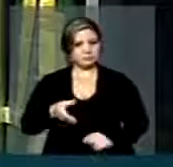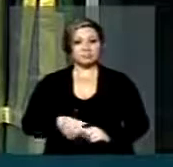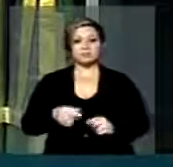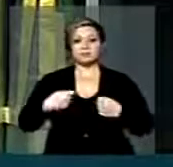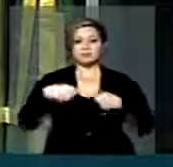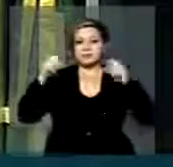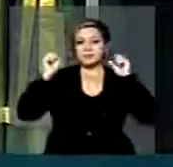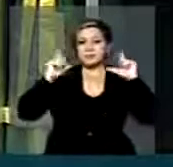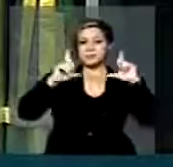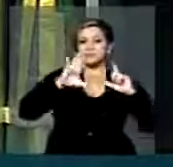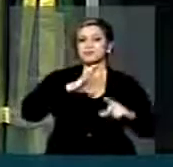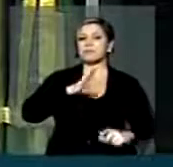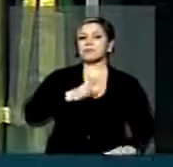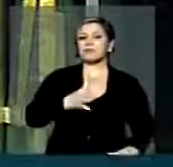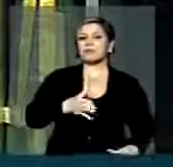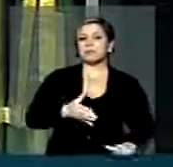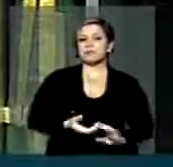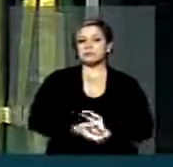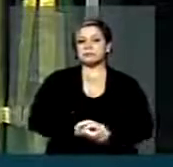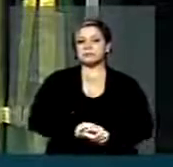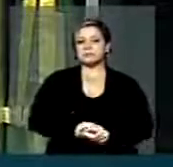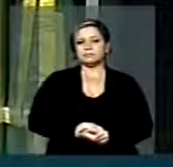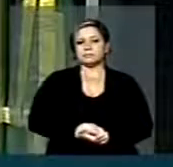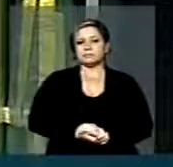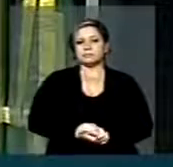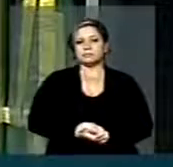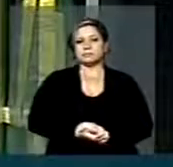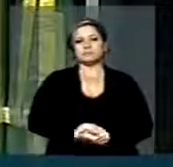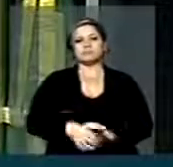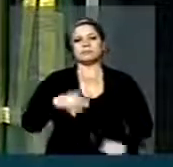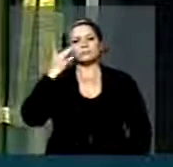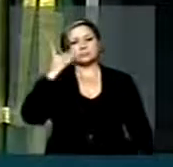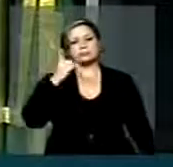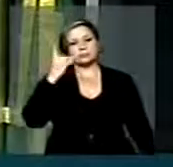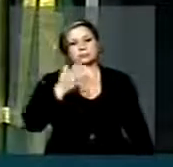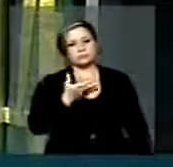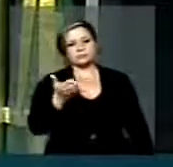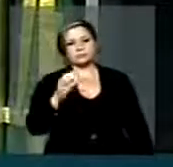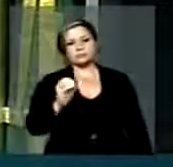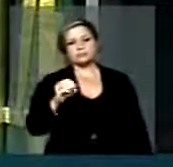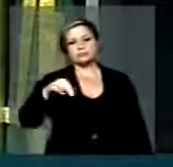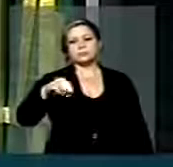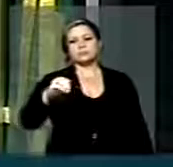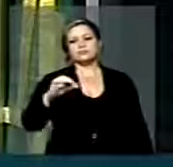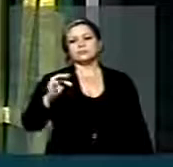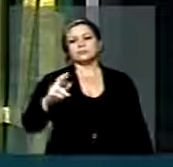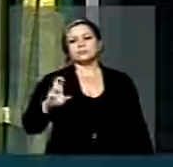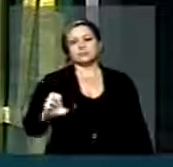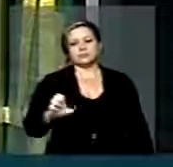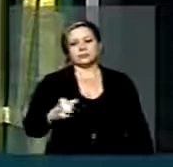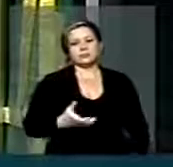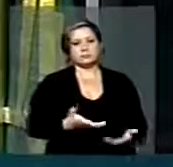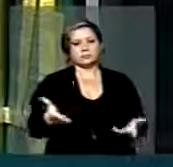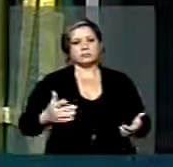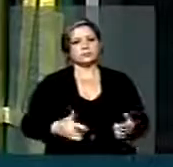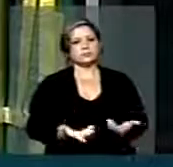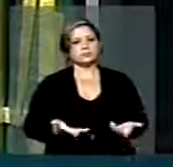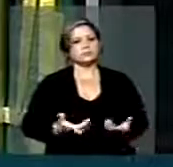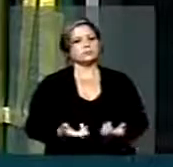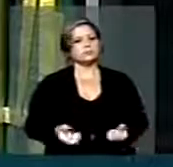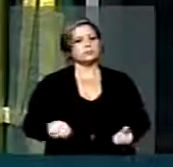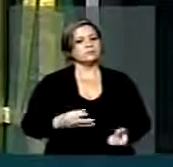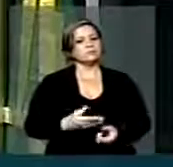preciso ser olhado com coragem. Deputado Onofre, sabe qual que é o único grande objetivo do atual governo,